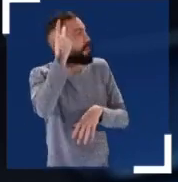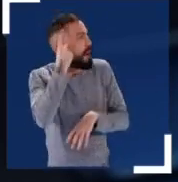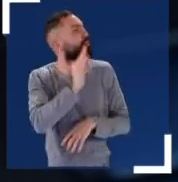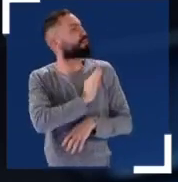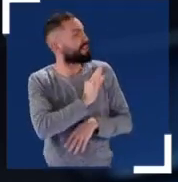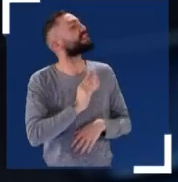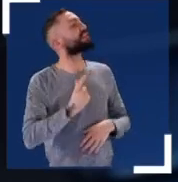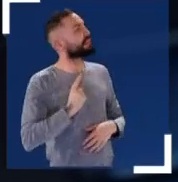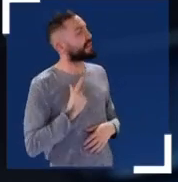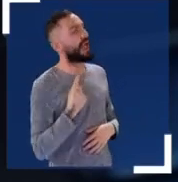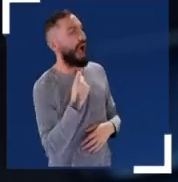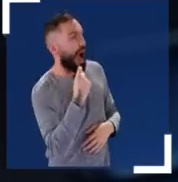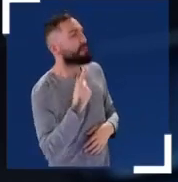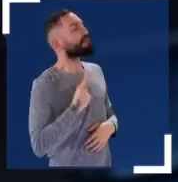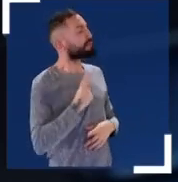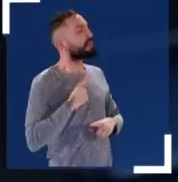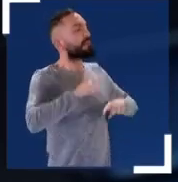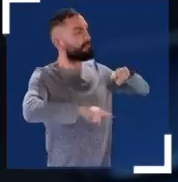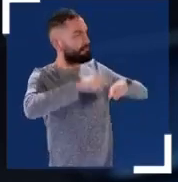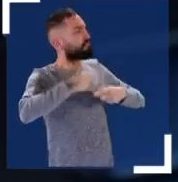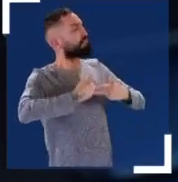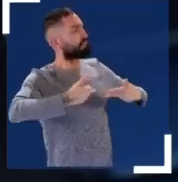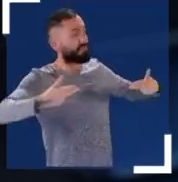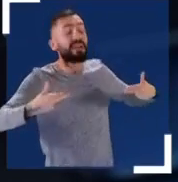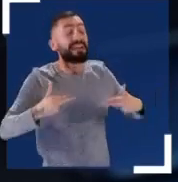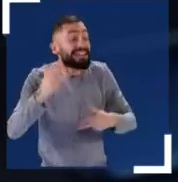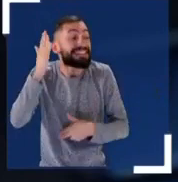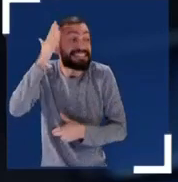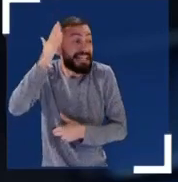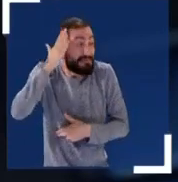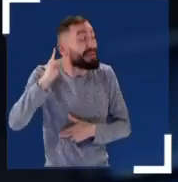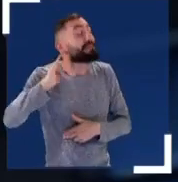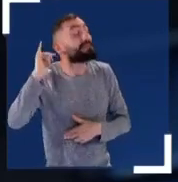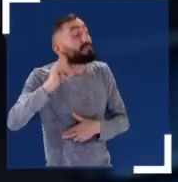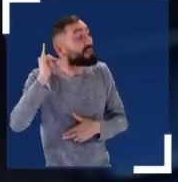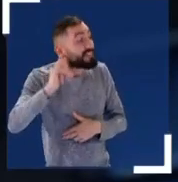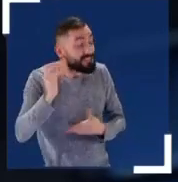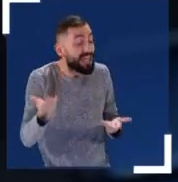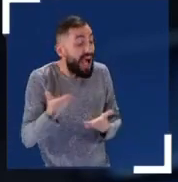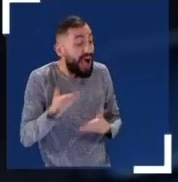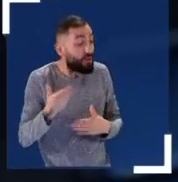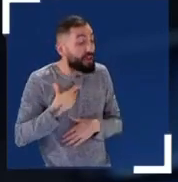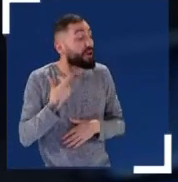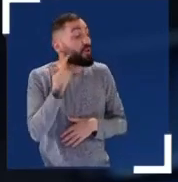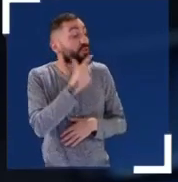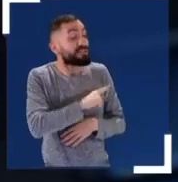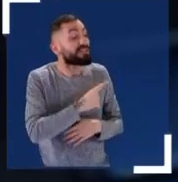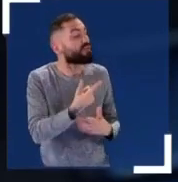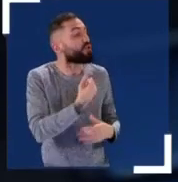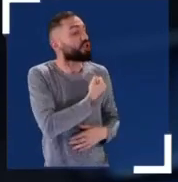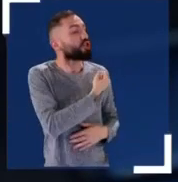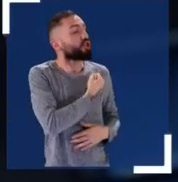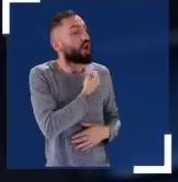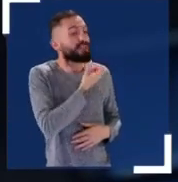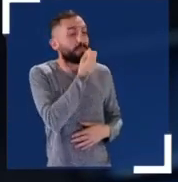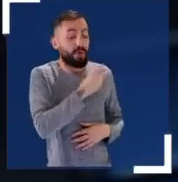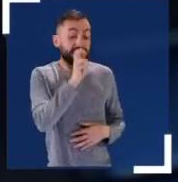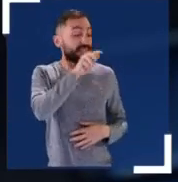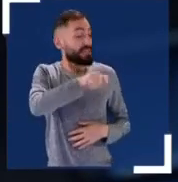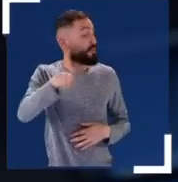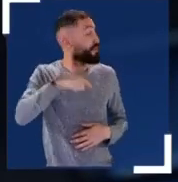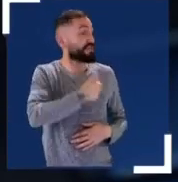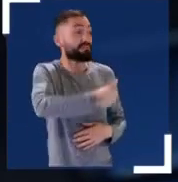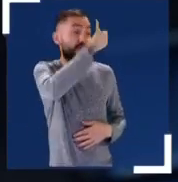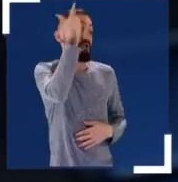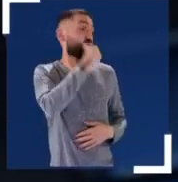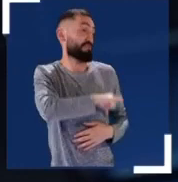Os melhores índices de todo o histórico de avaliação foi agora conseguido nesses últimos 5 meses de governo.